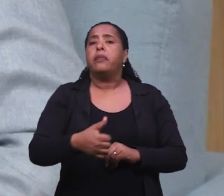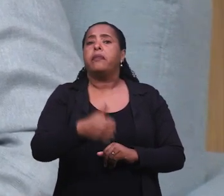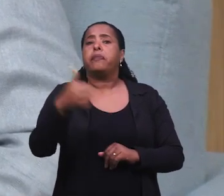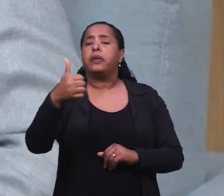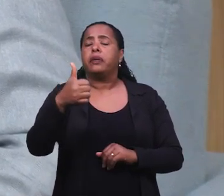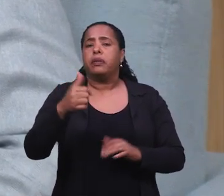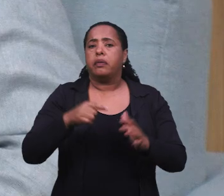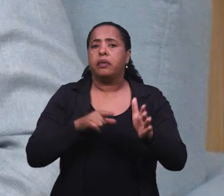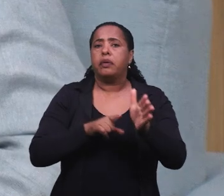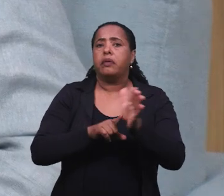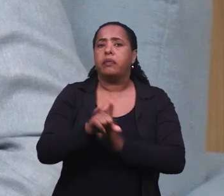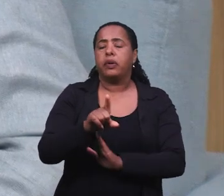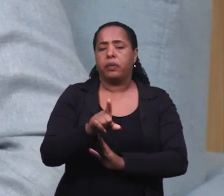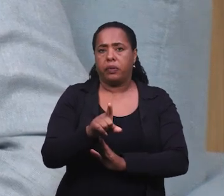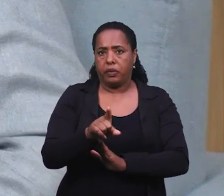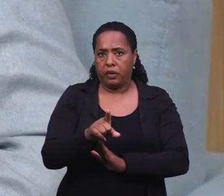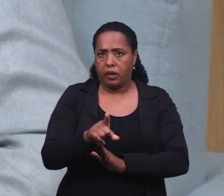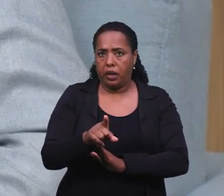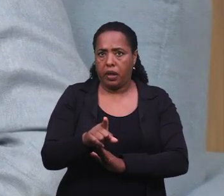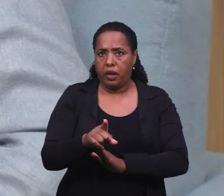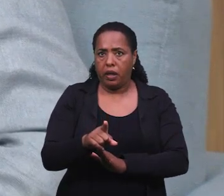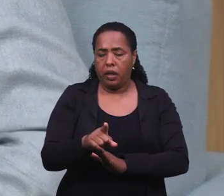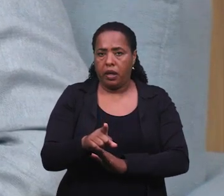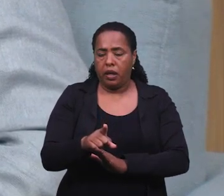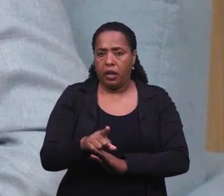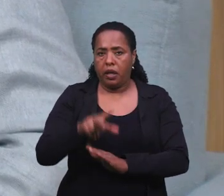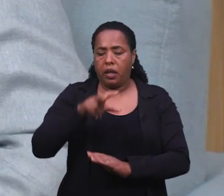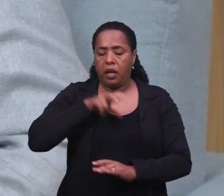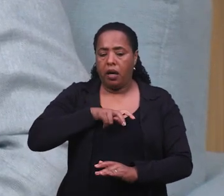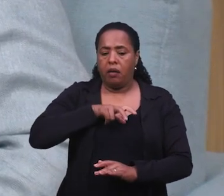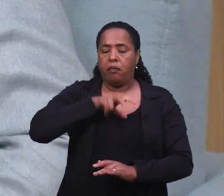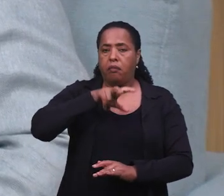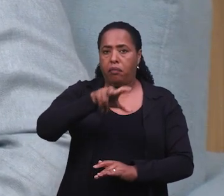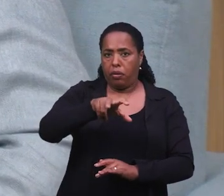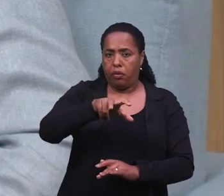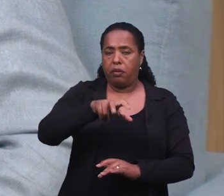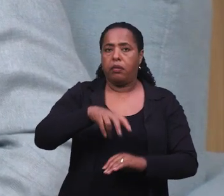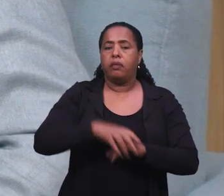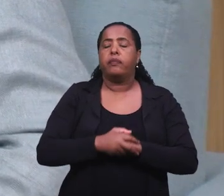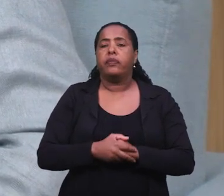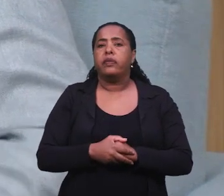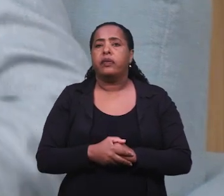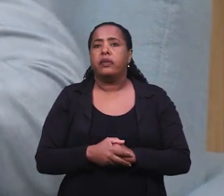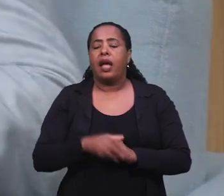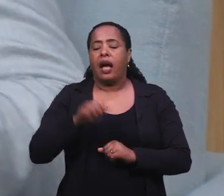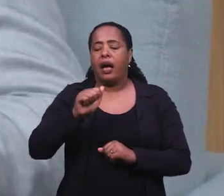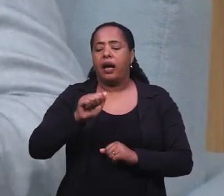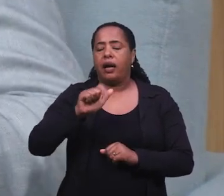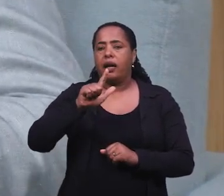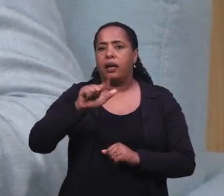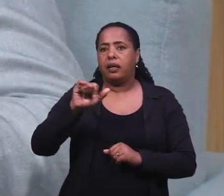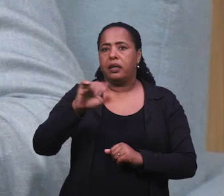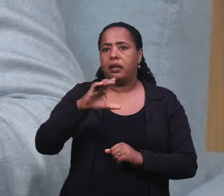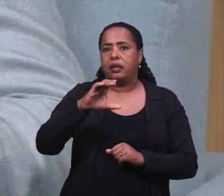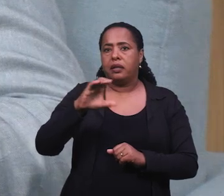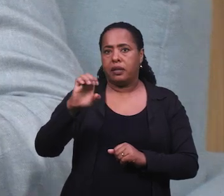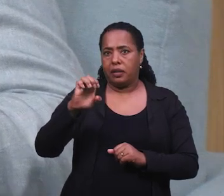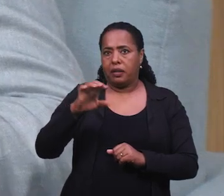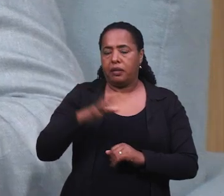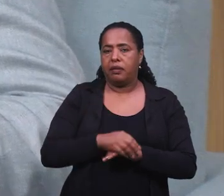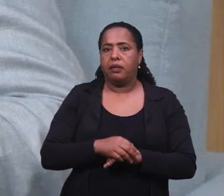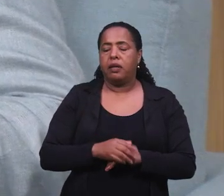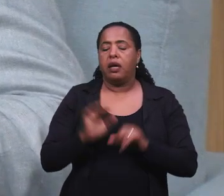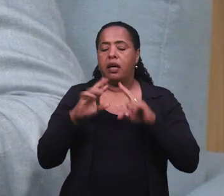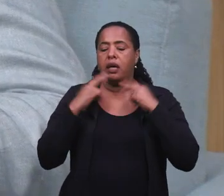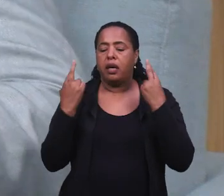é o pastor responsável do trabalho de acessibilidade na obra. Tudo que fala de acessibilidade